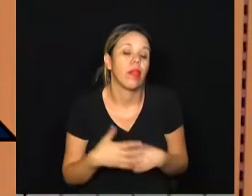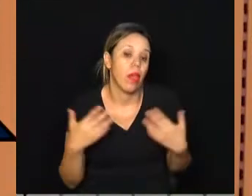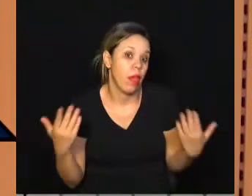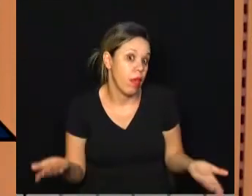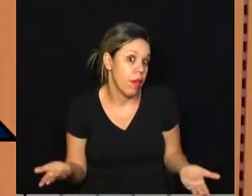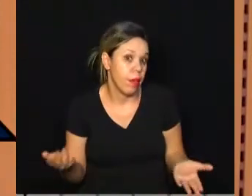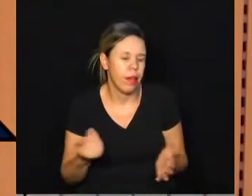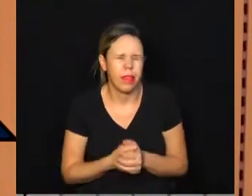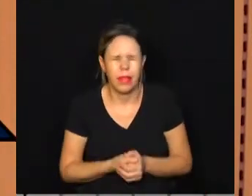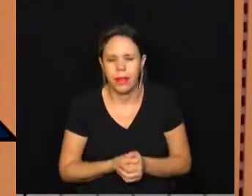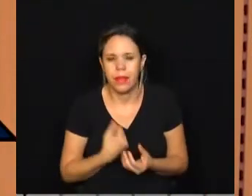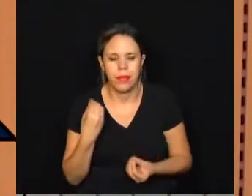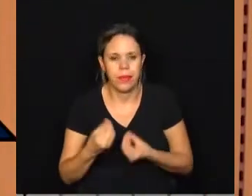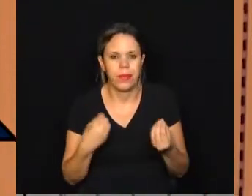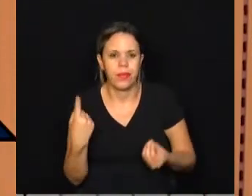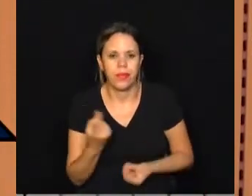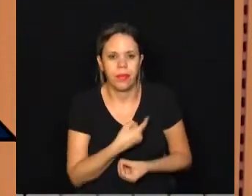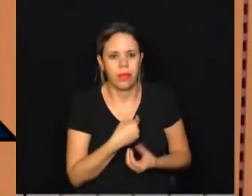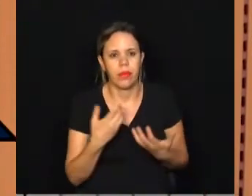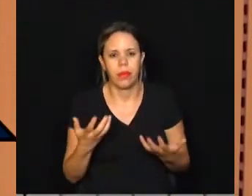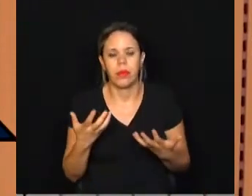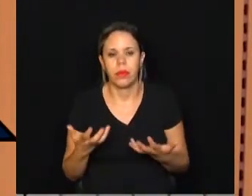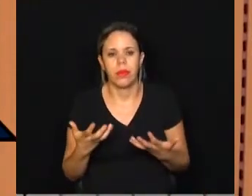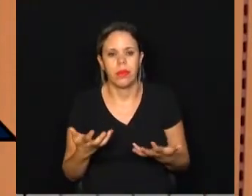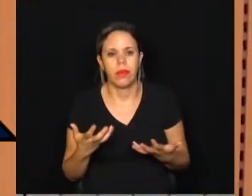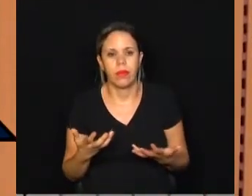Então, como nós queremos